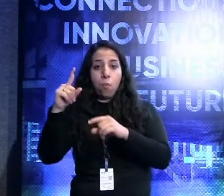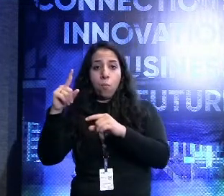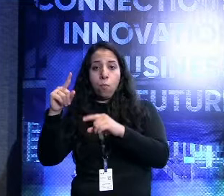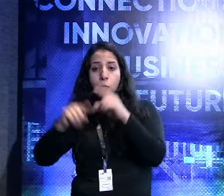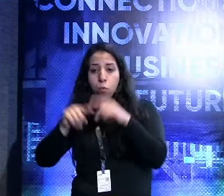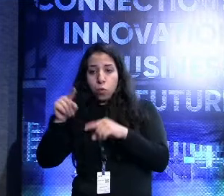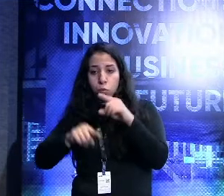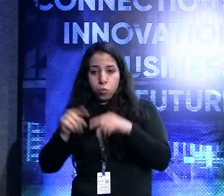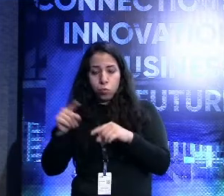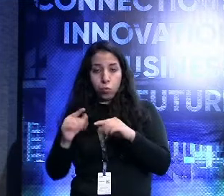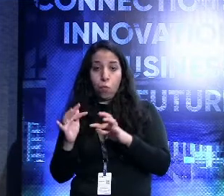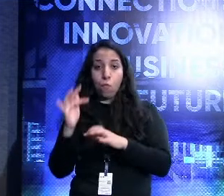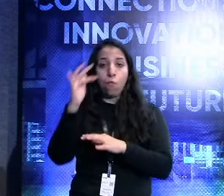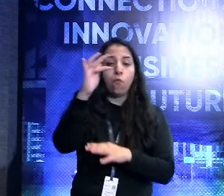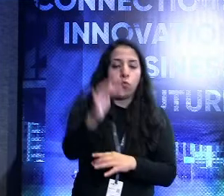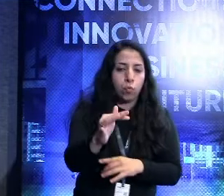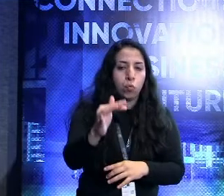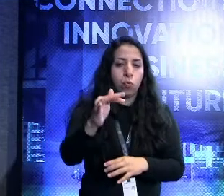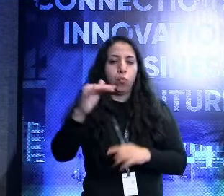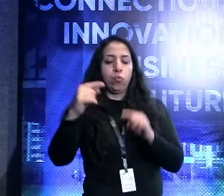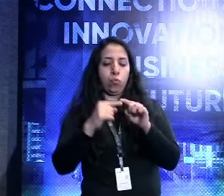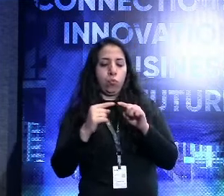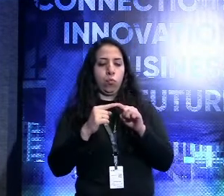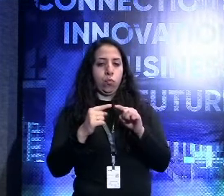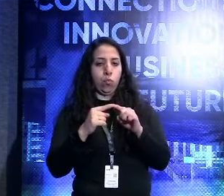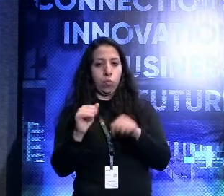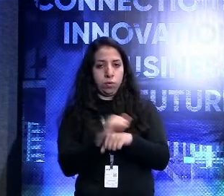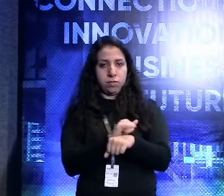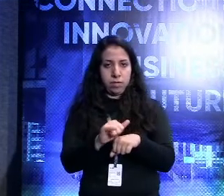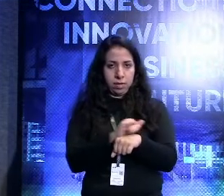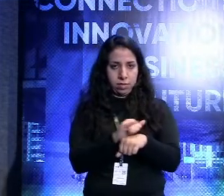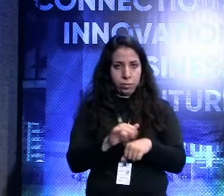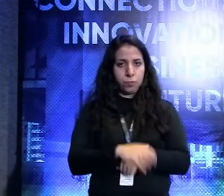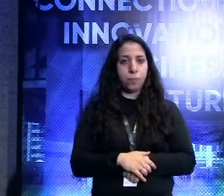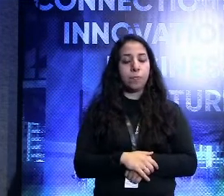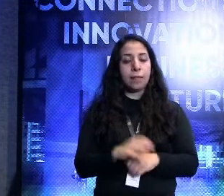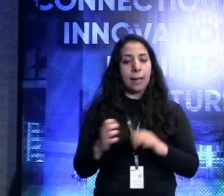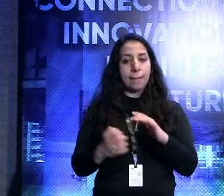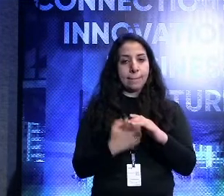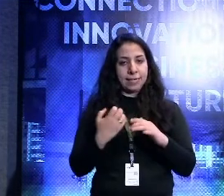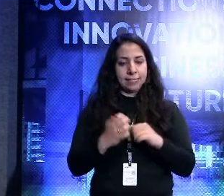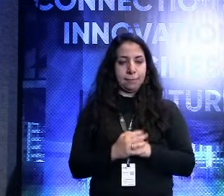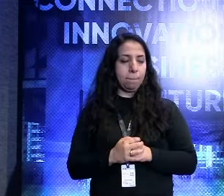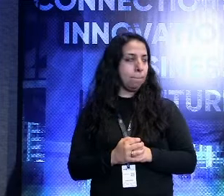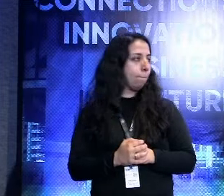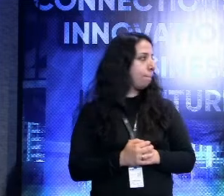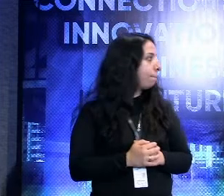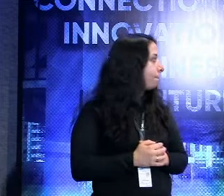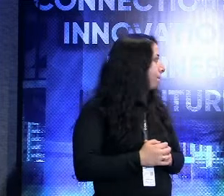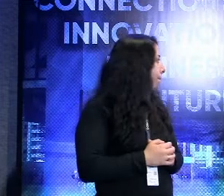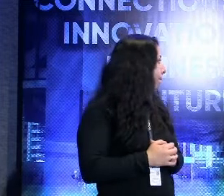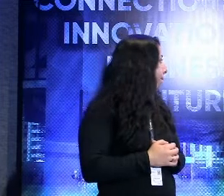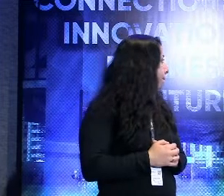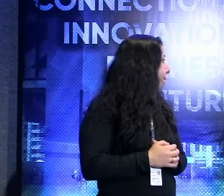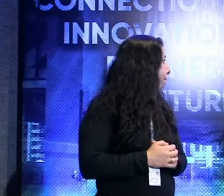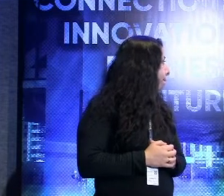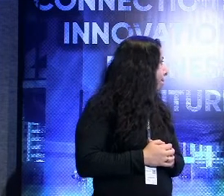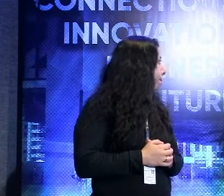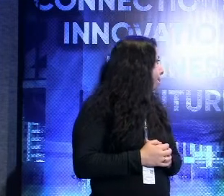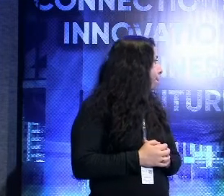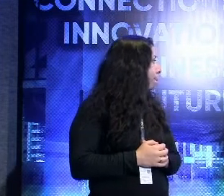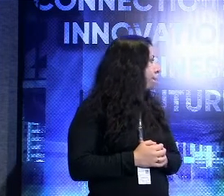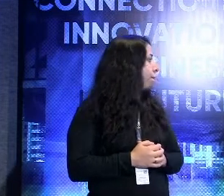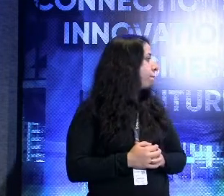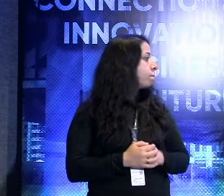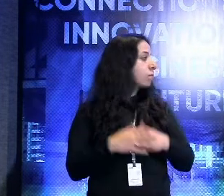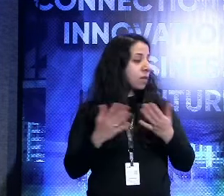com o futuro, a visão de futuro e estratégia da empresa. No fim das contas, o S-Gênesis ele é sobre tangibilizar